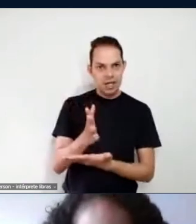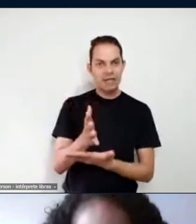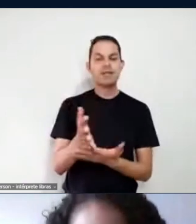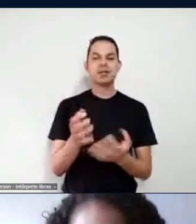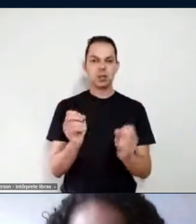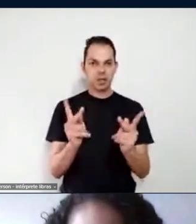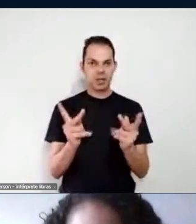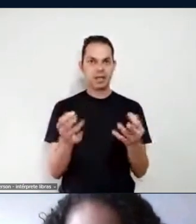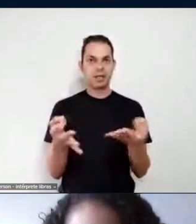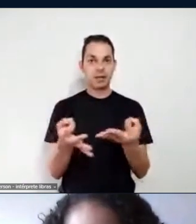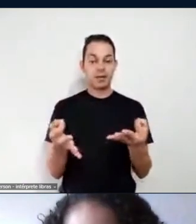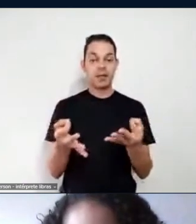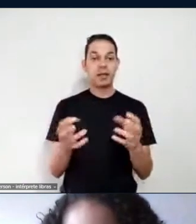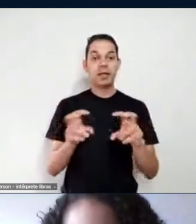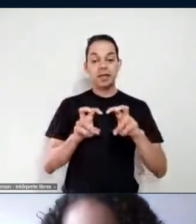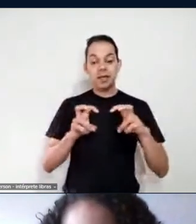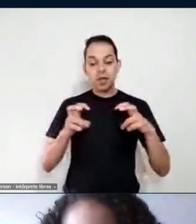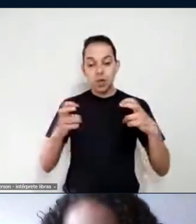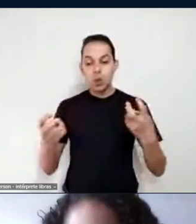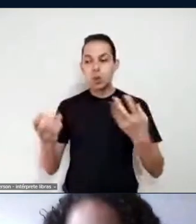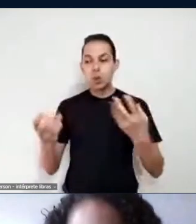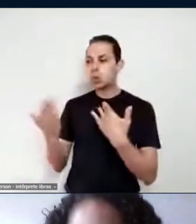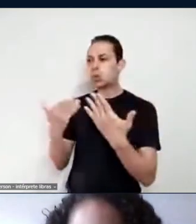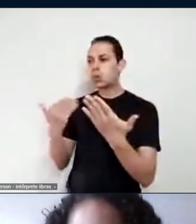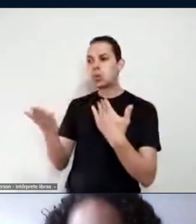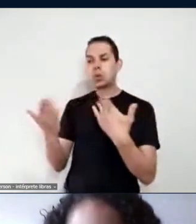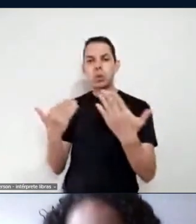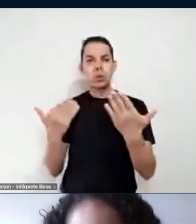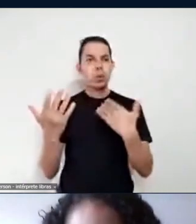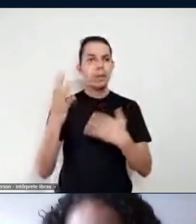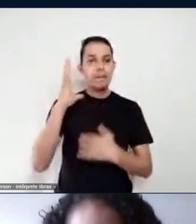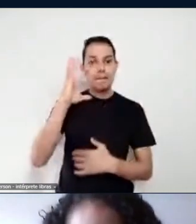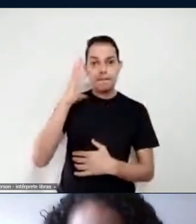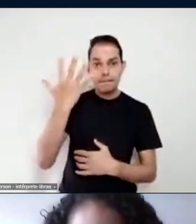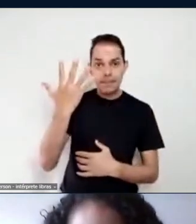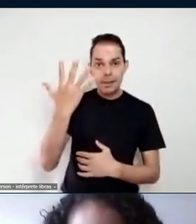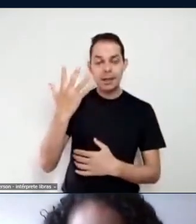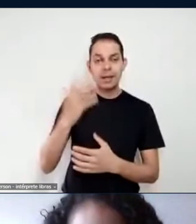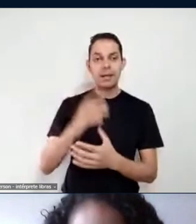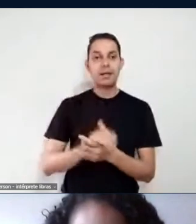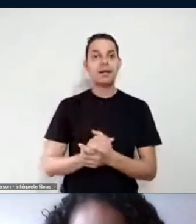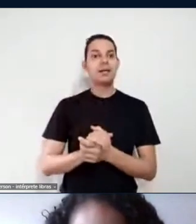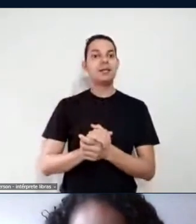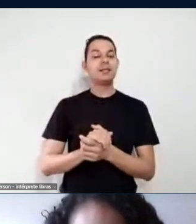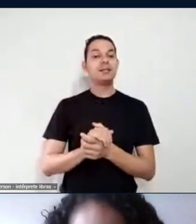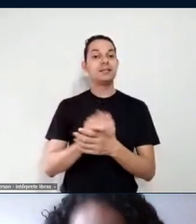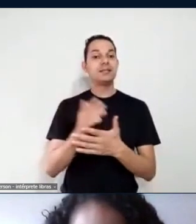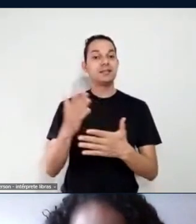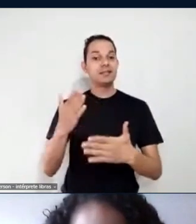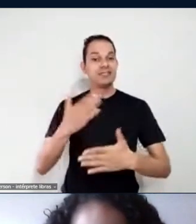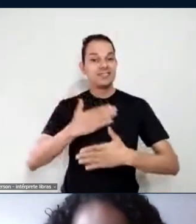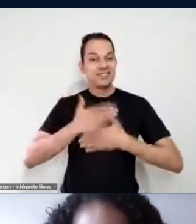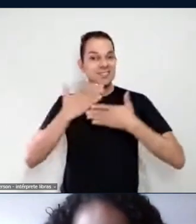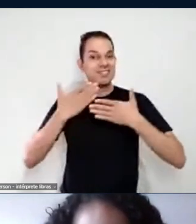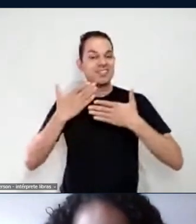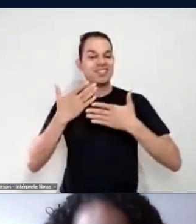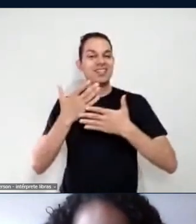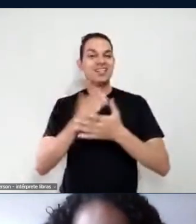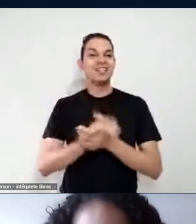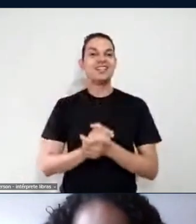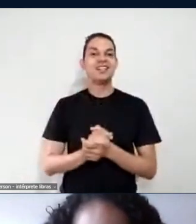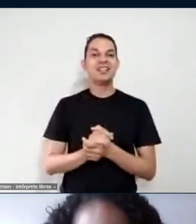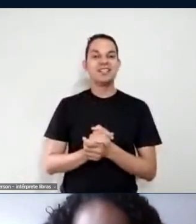banca se reuniu para a deliberação e, sem muita surpresa, Francis, a tua